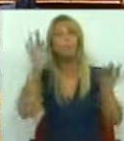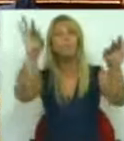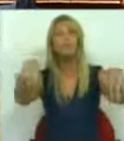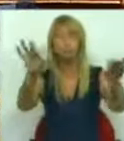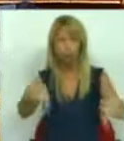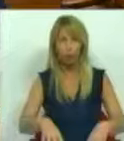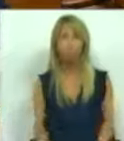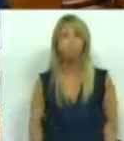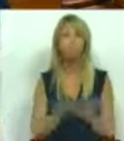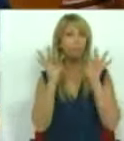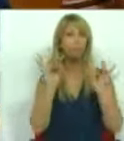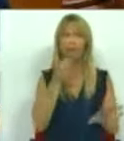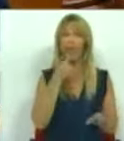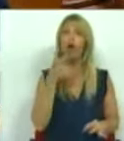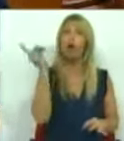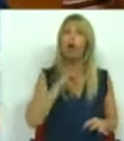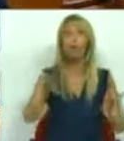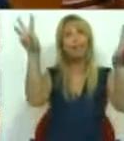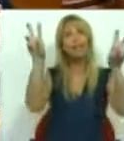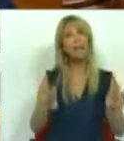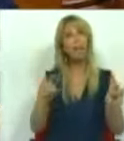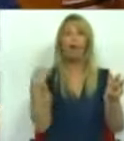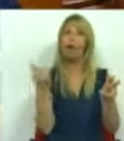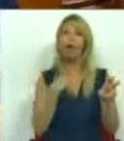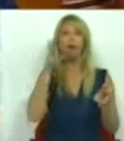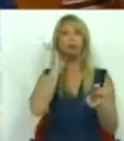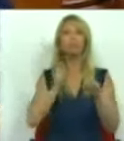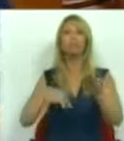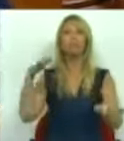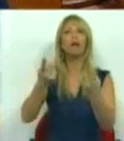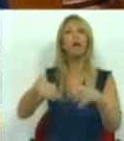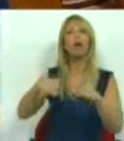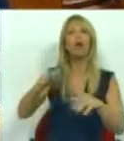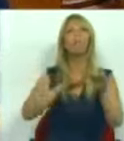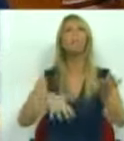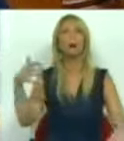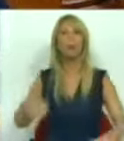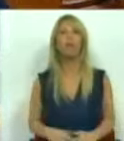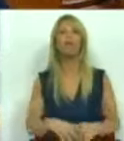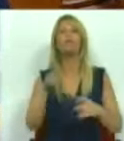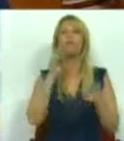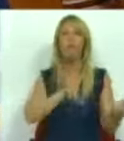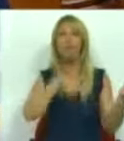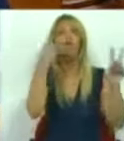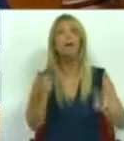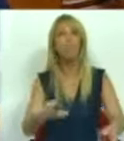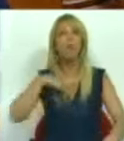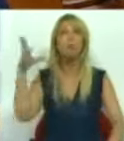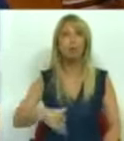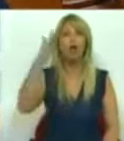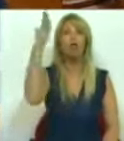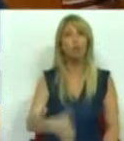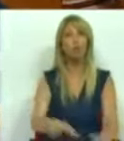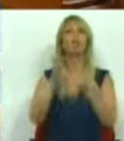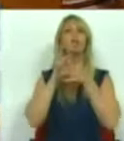Termino retomando o tema das nossas jornadas parlamentares: reformar Portugal com justiça e solidariedade. O PSD,